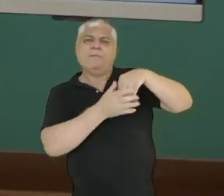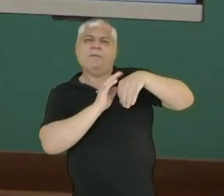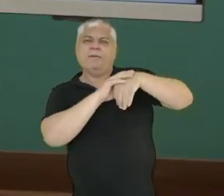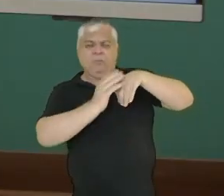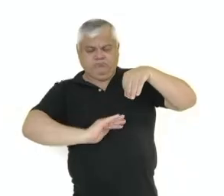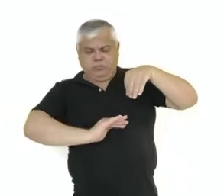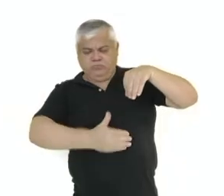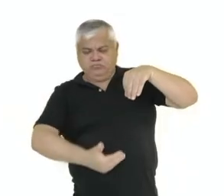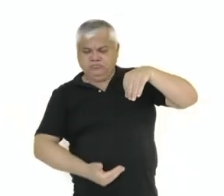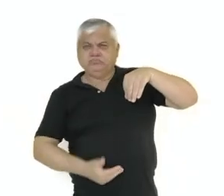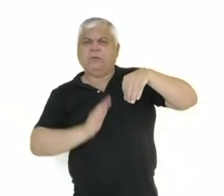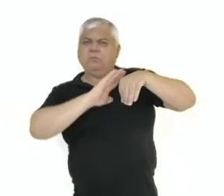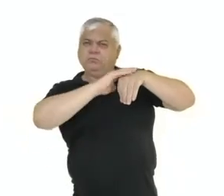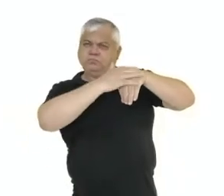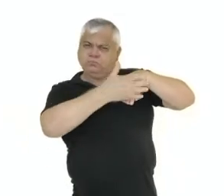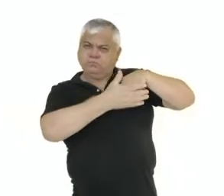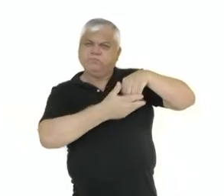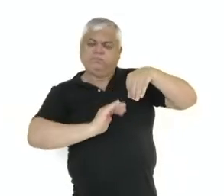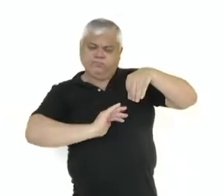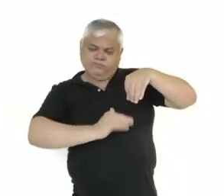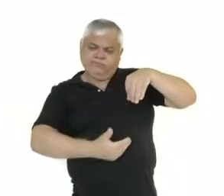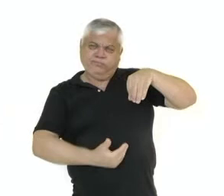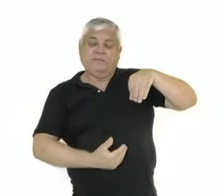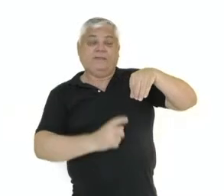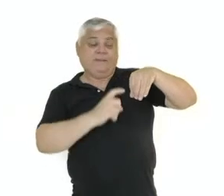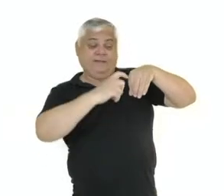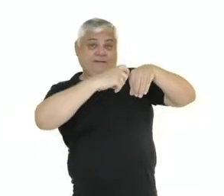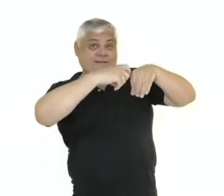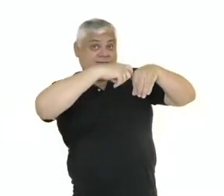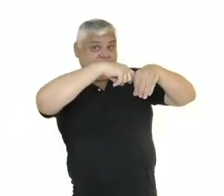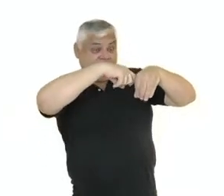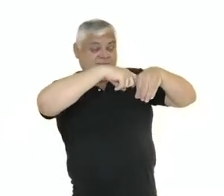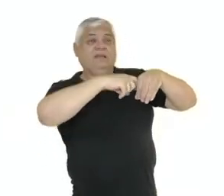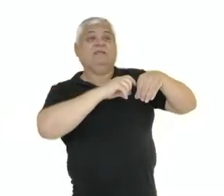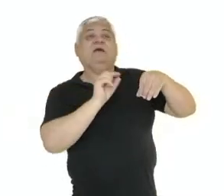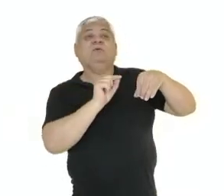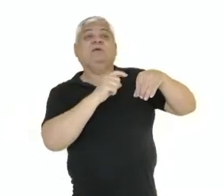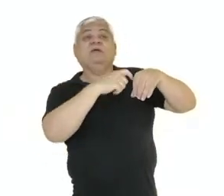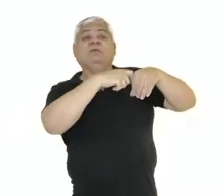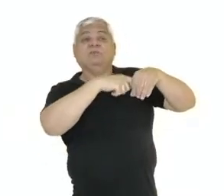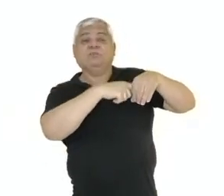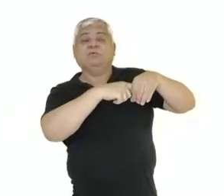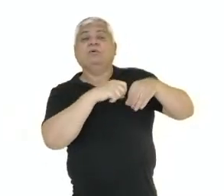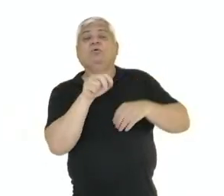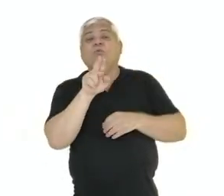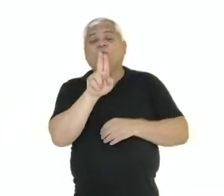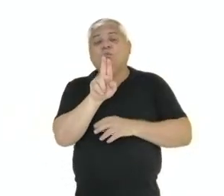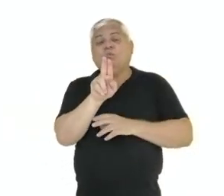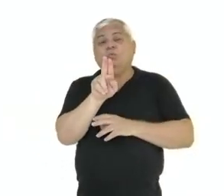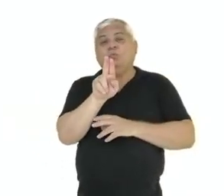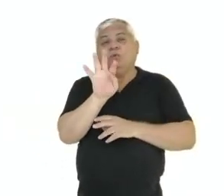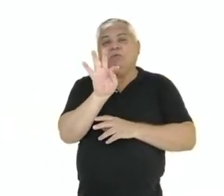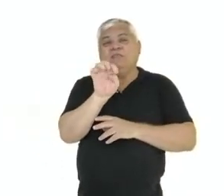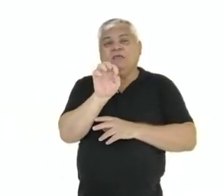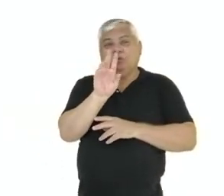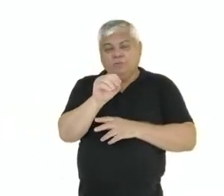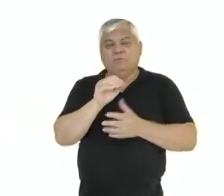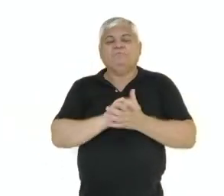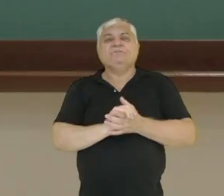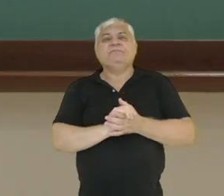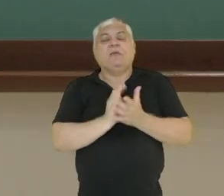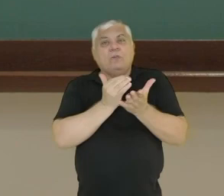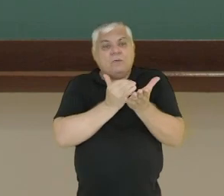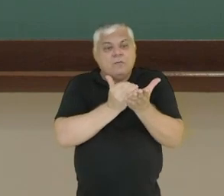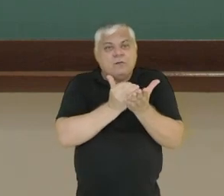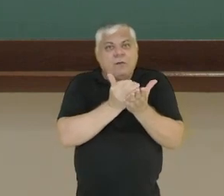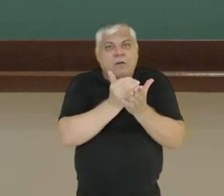falei que ele fica com a cabeça voltada para baixo? Então, essa estrutura aqui seria o colo do útero. Perceba que quando começa